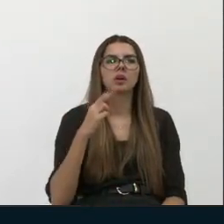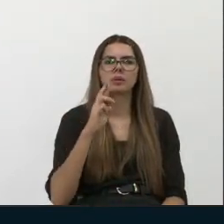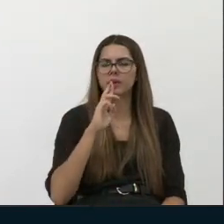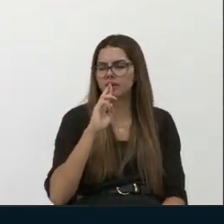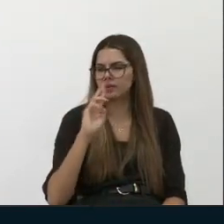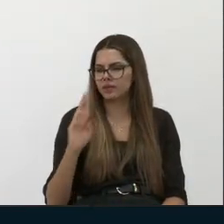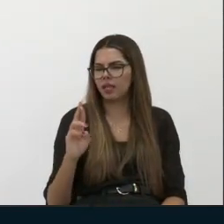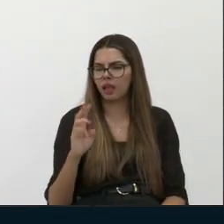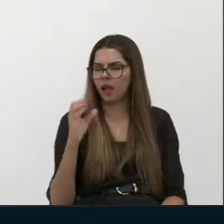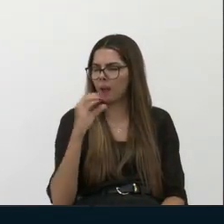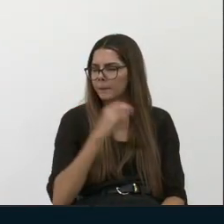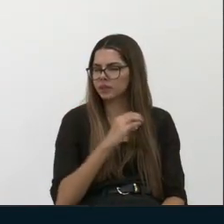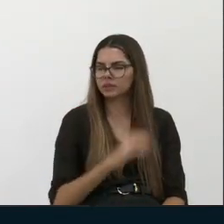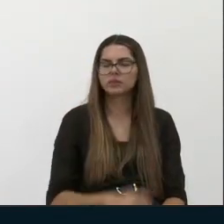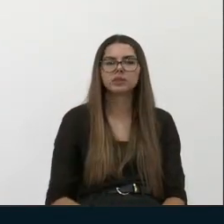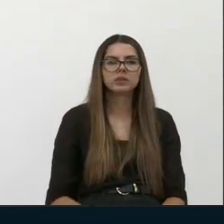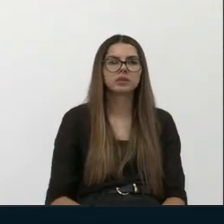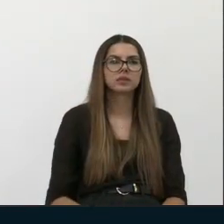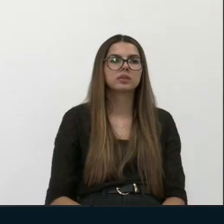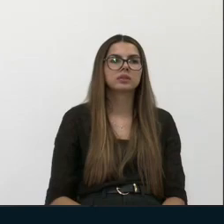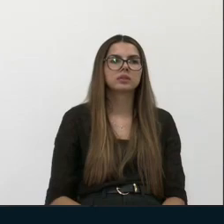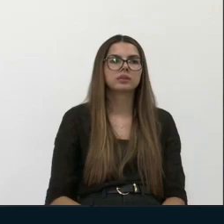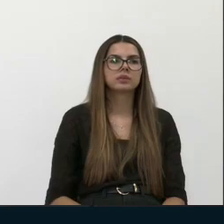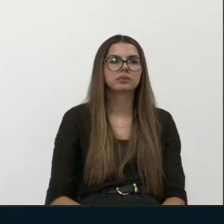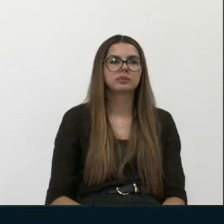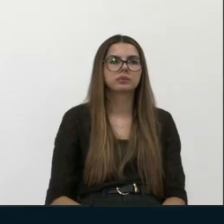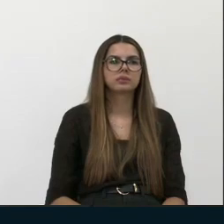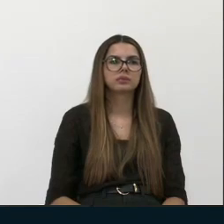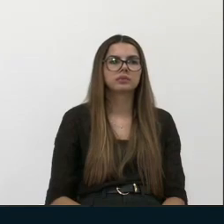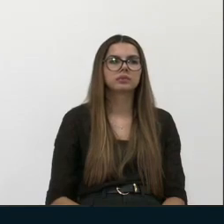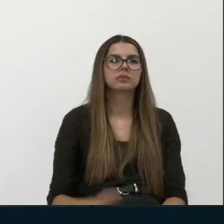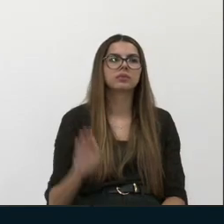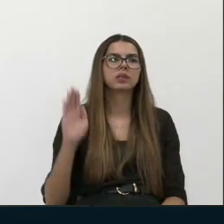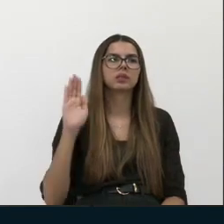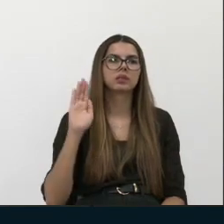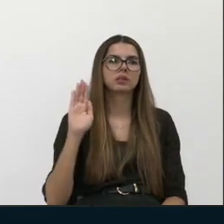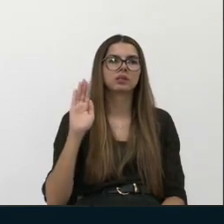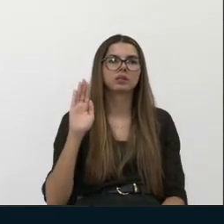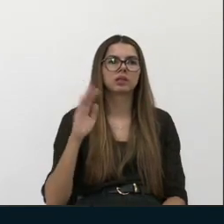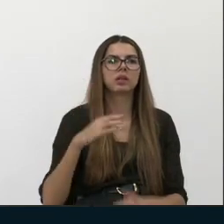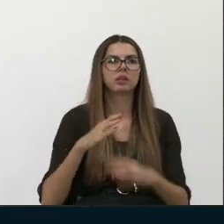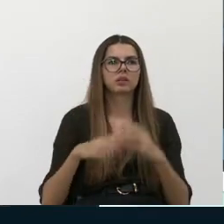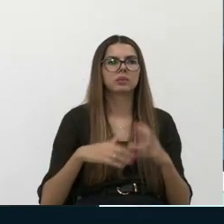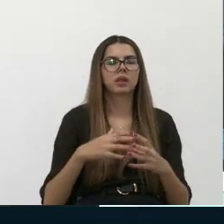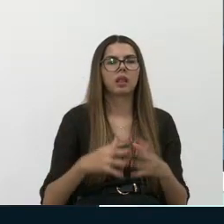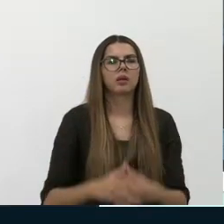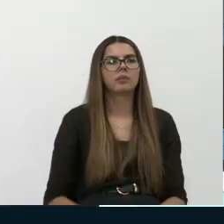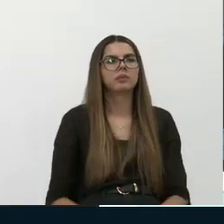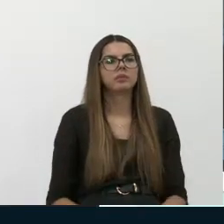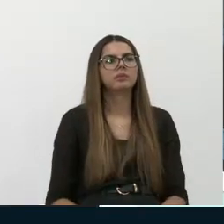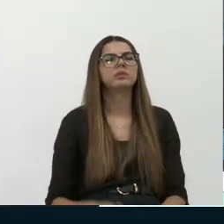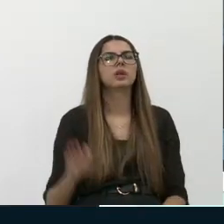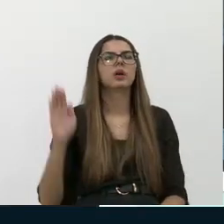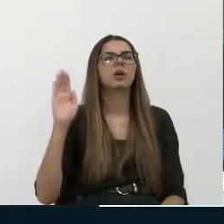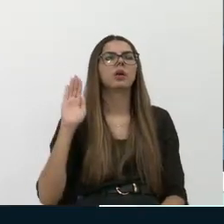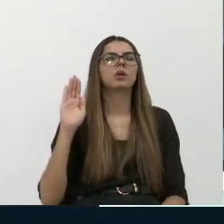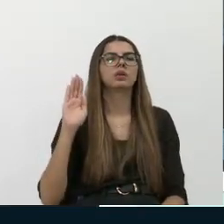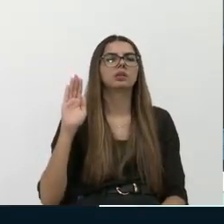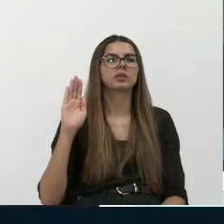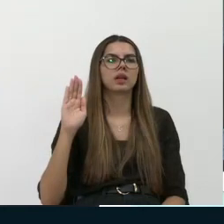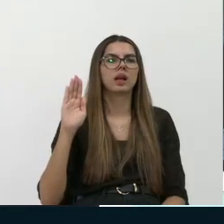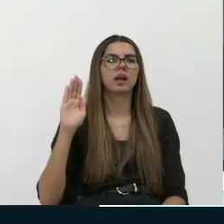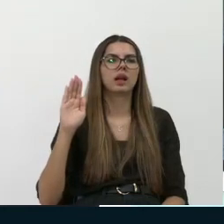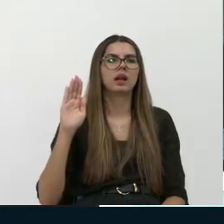vereador rapidamente. Vereador, esse caso... Não, é questão de ordem, vereador, senão vai me atrapalhar aqui, por favor. Questão de ordem, doutor Lárcio